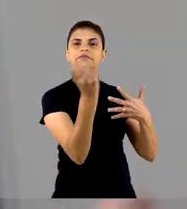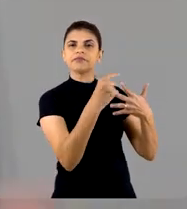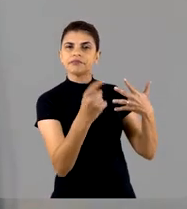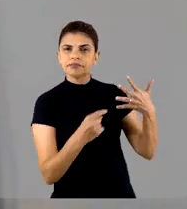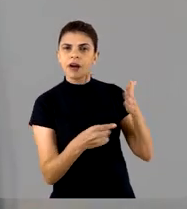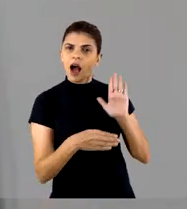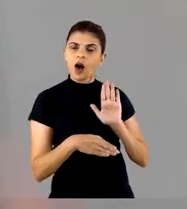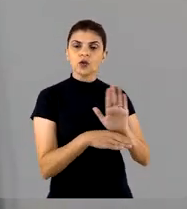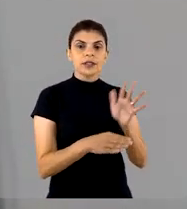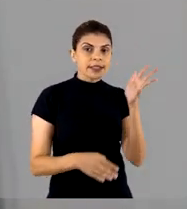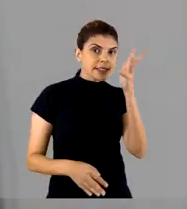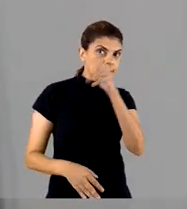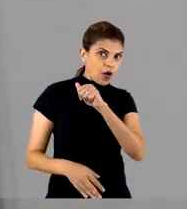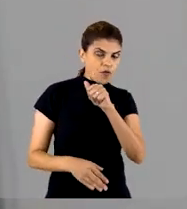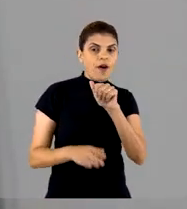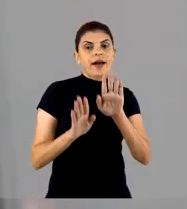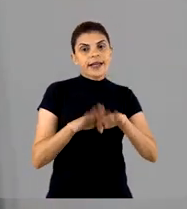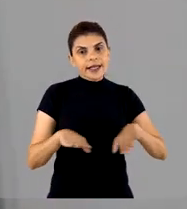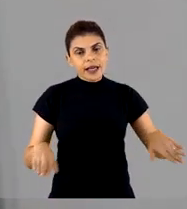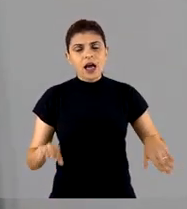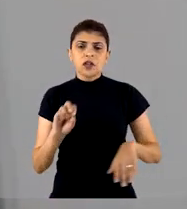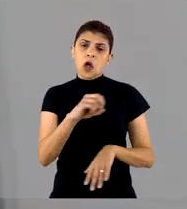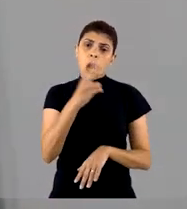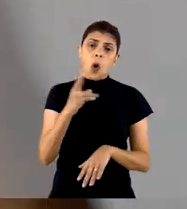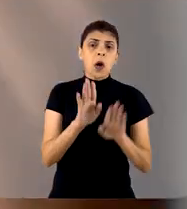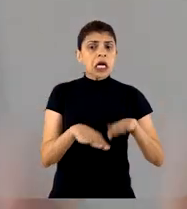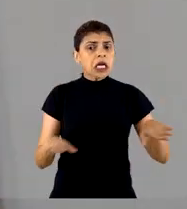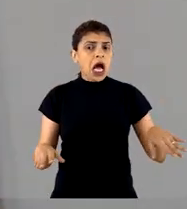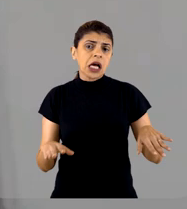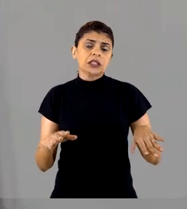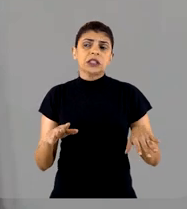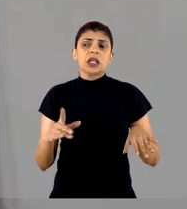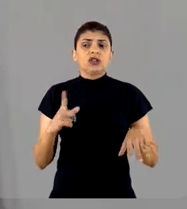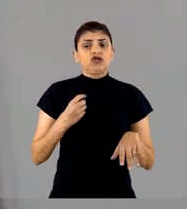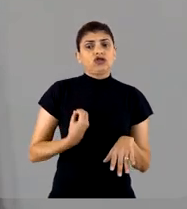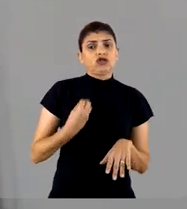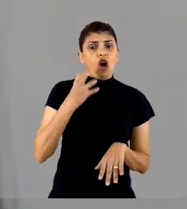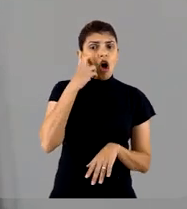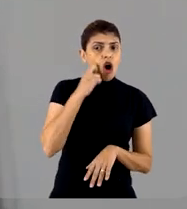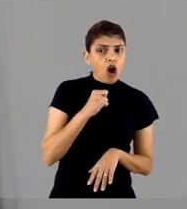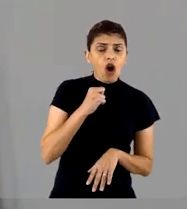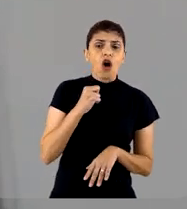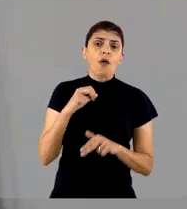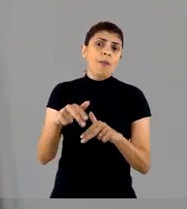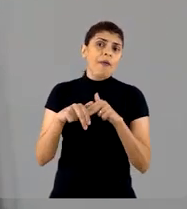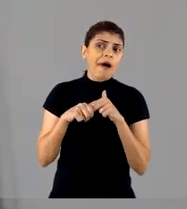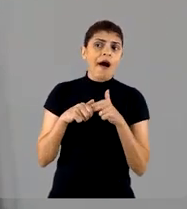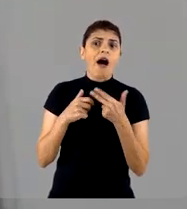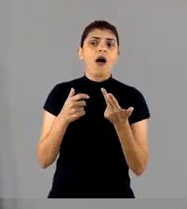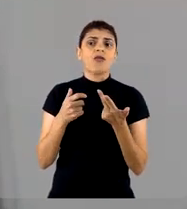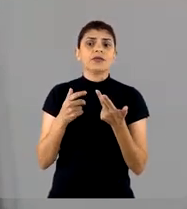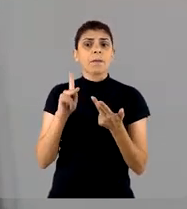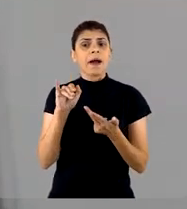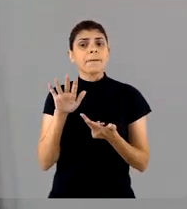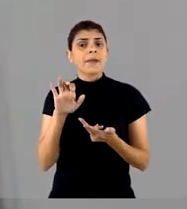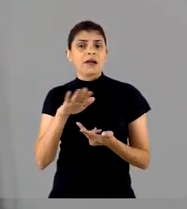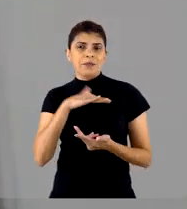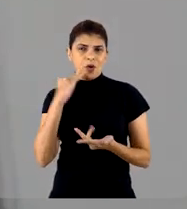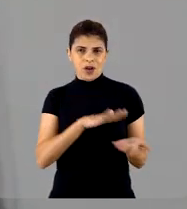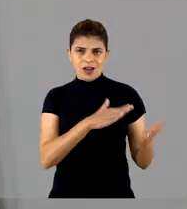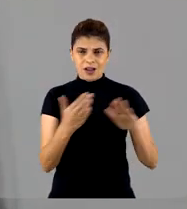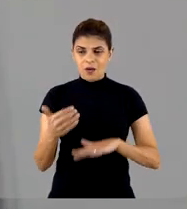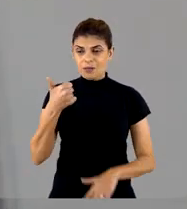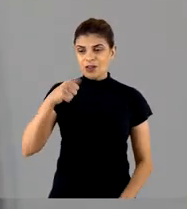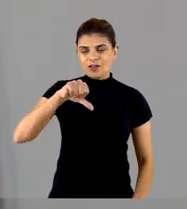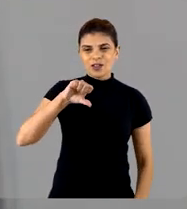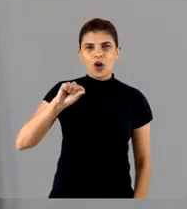para salvar as crianças, salvar órfãos, né? Ficou bastante famoso aqui no Brasil, especialmente nos anos 80,